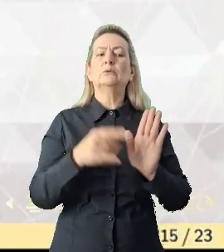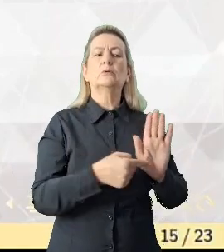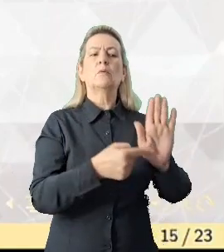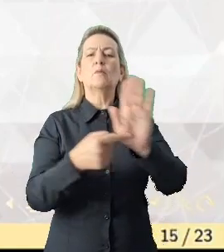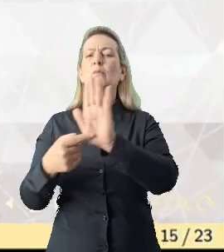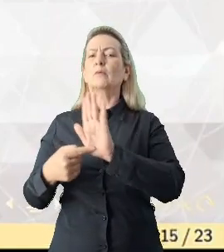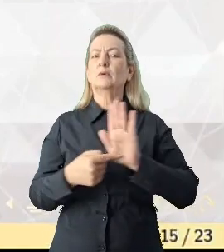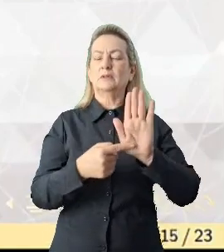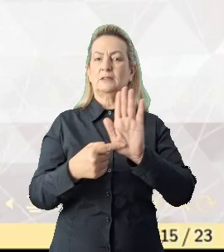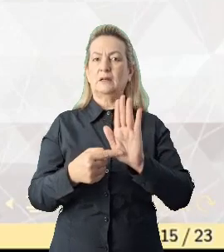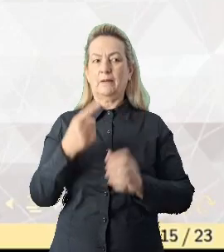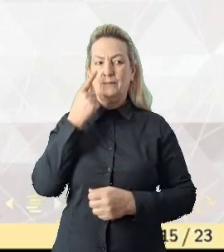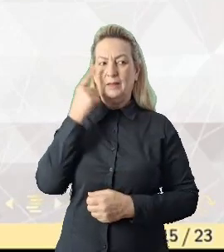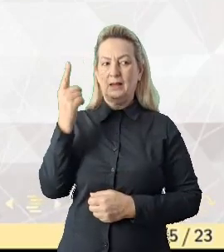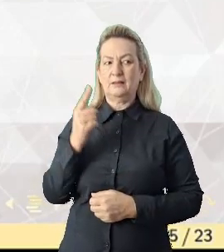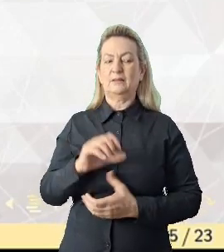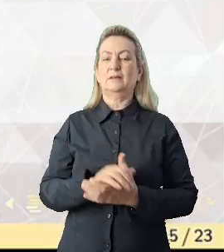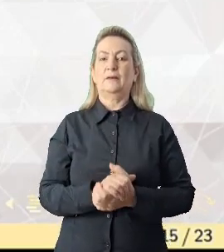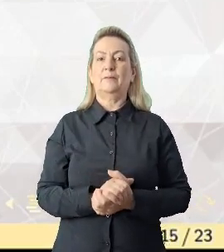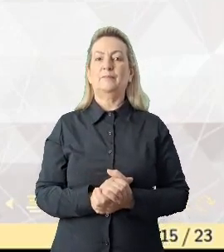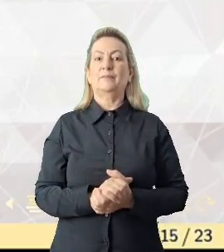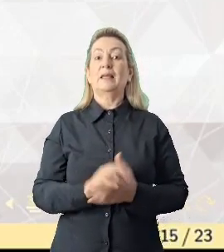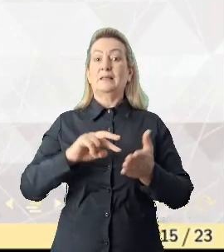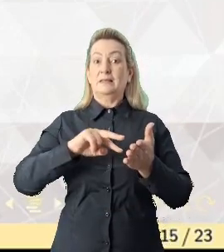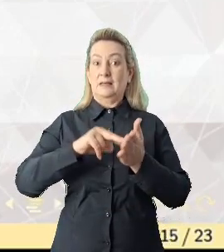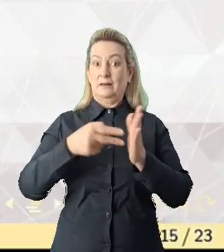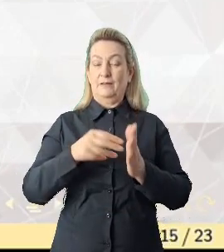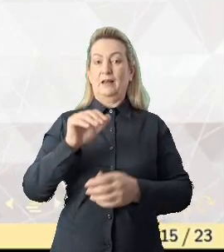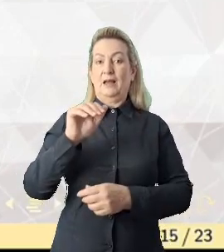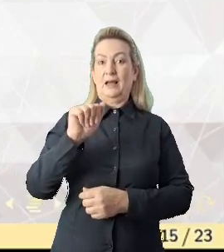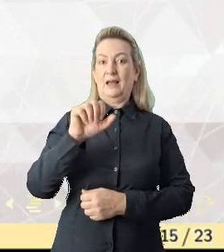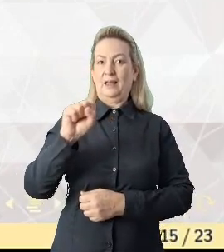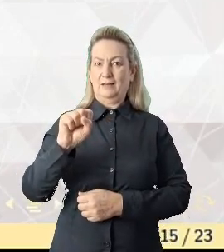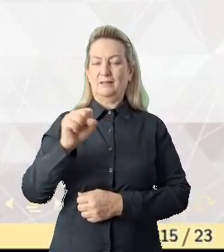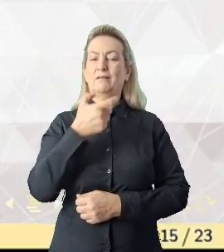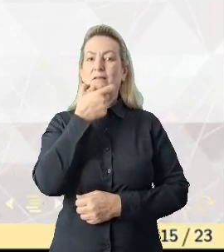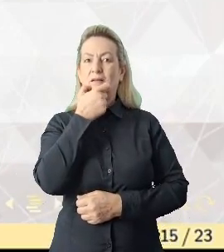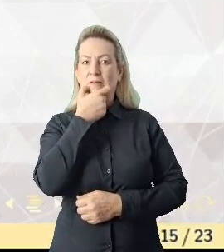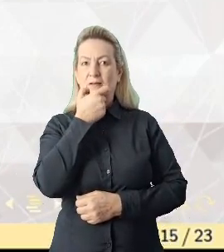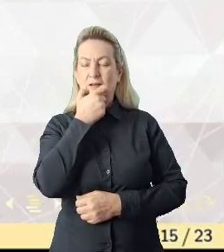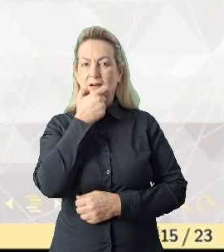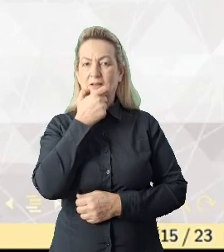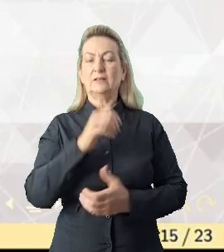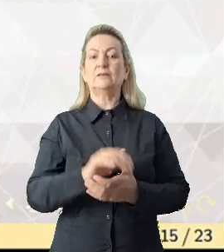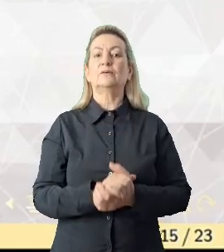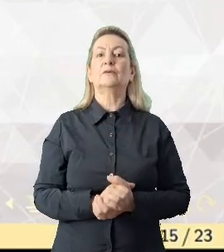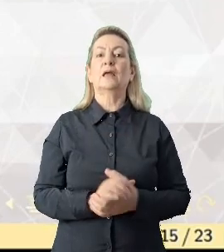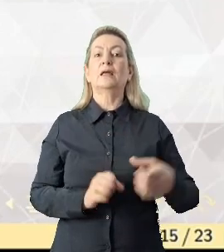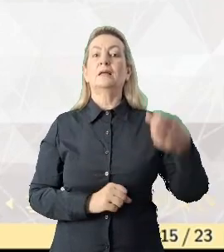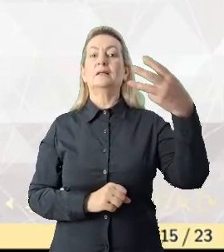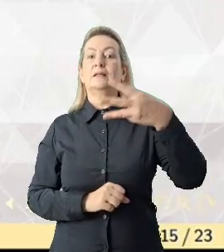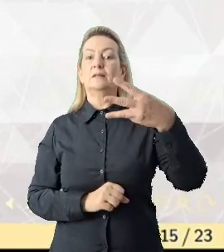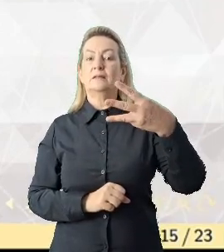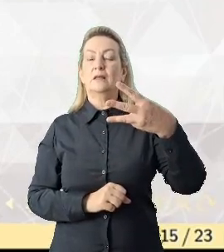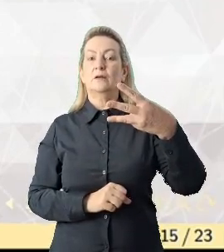foco nessa parte da matéria, é apenas mostrar que skewness, em inglês, que significa assimetria,